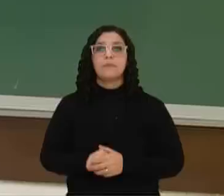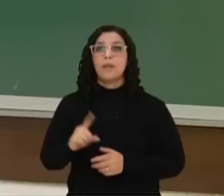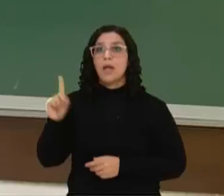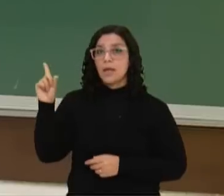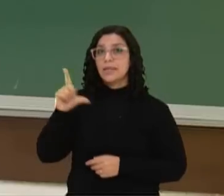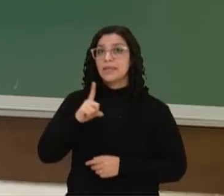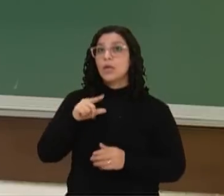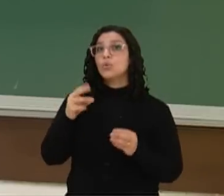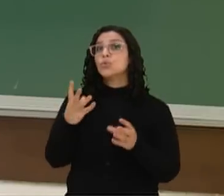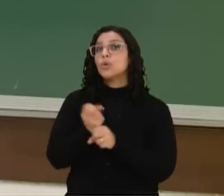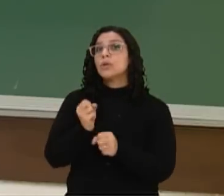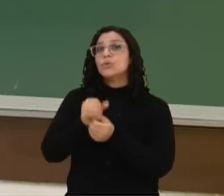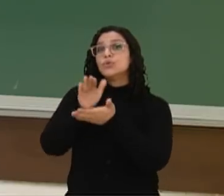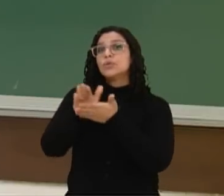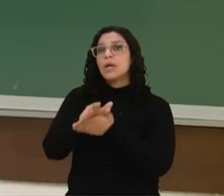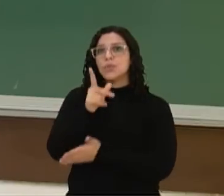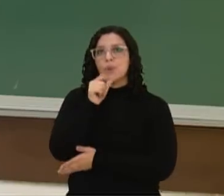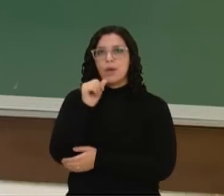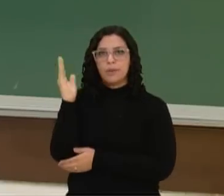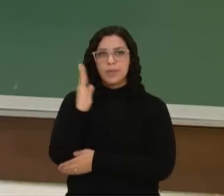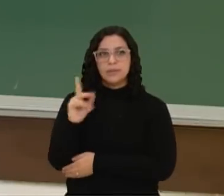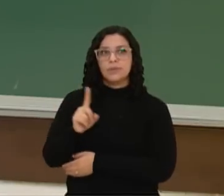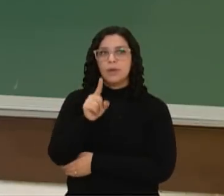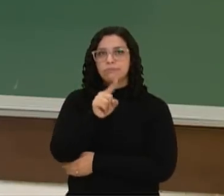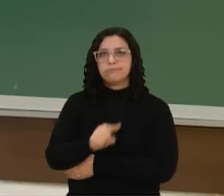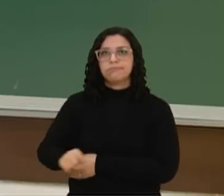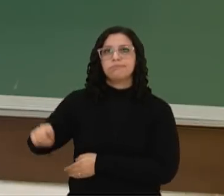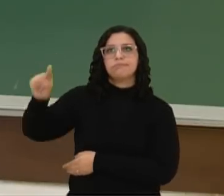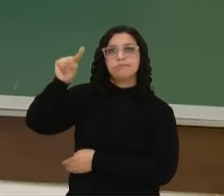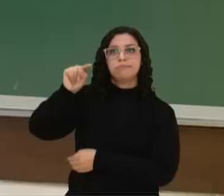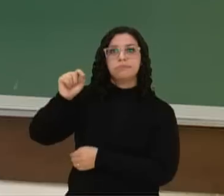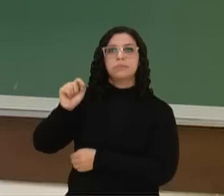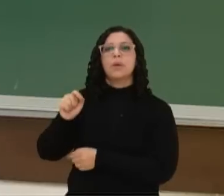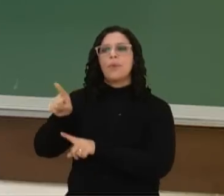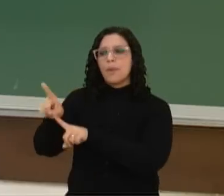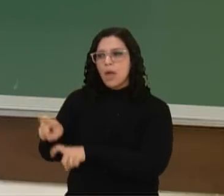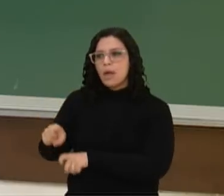Ali o consumo de água no Brasil. Então, quem mais consome? A agricultura,